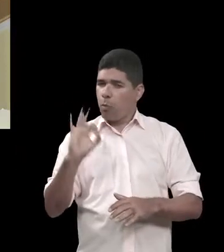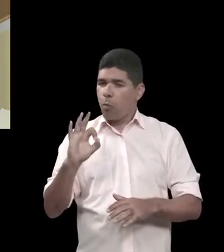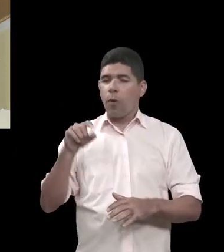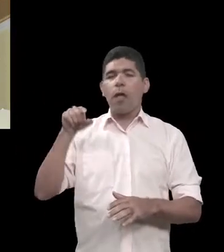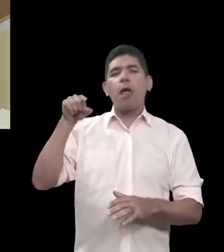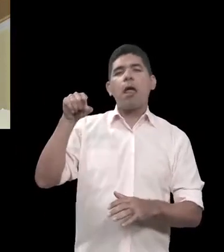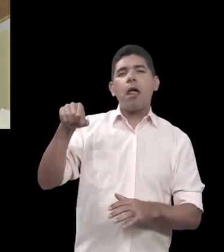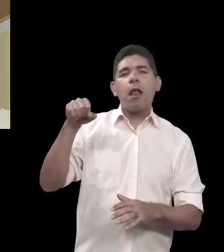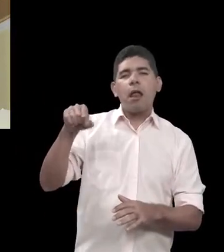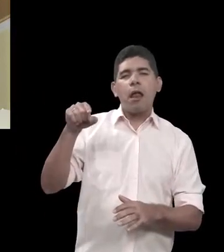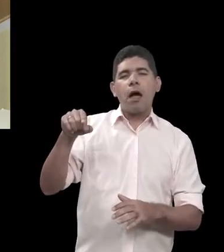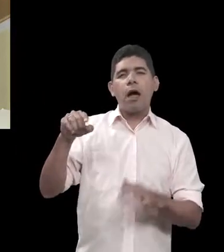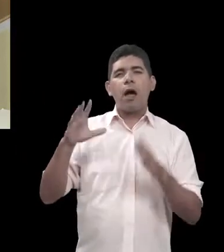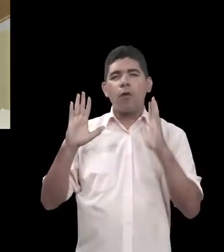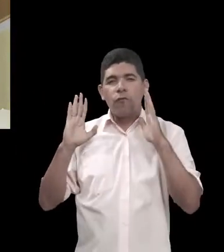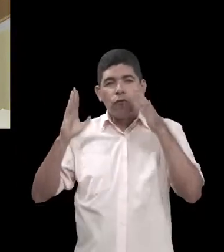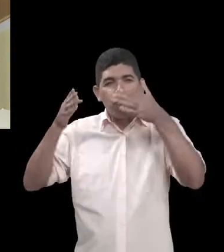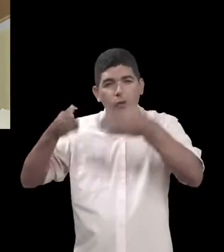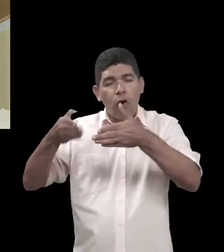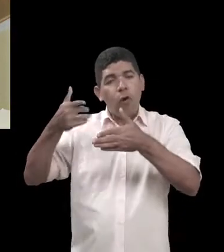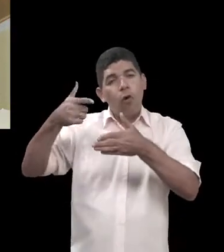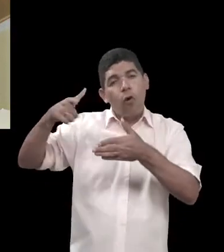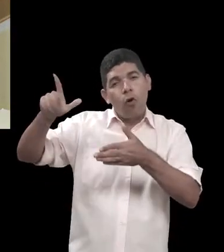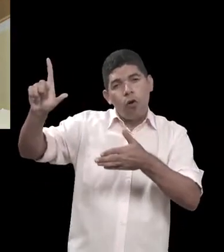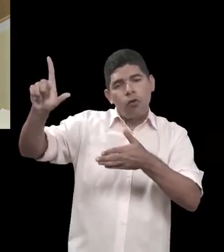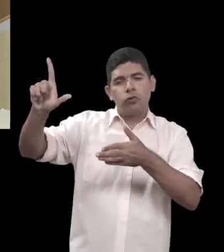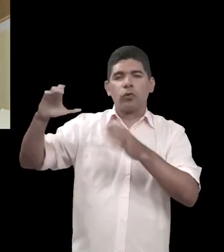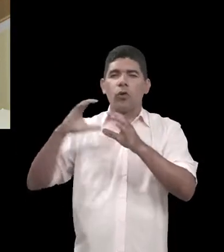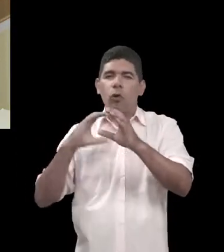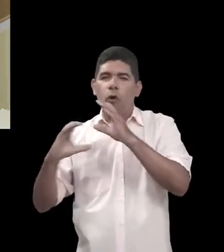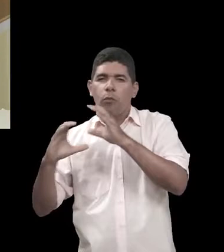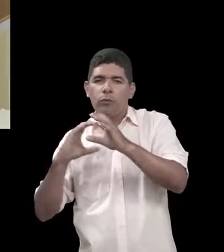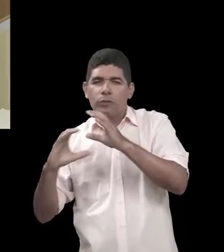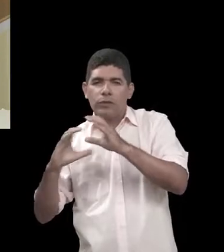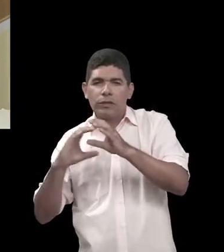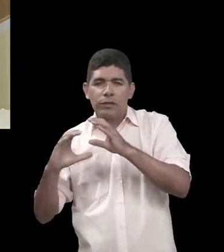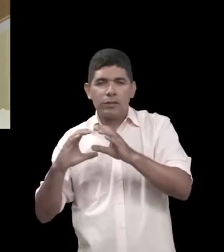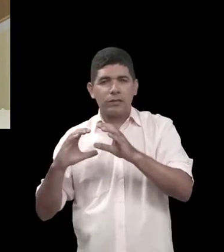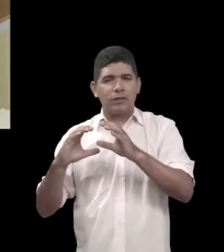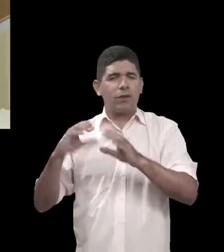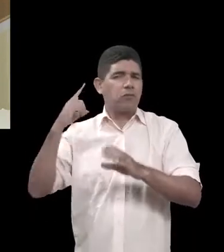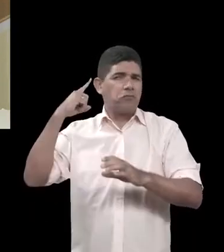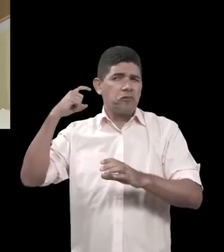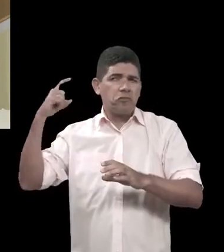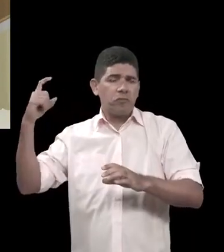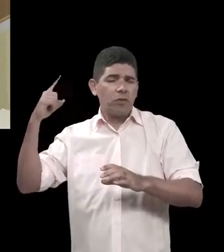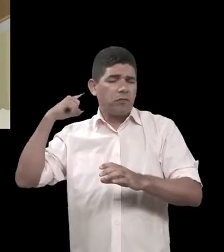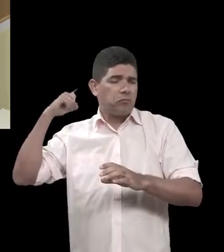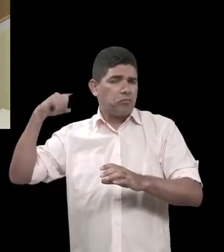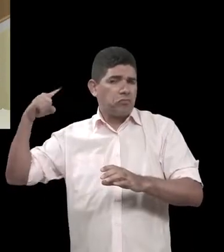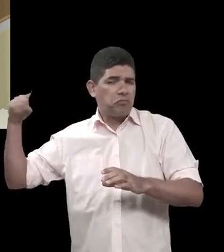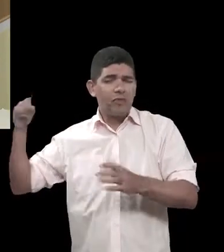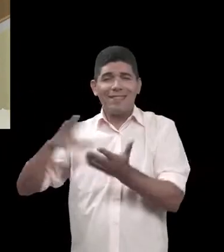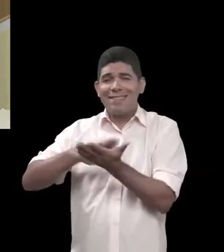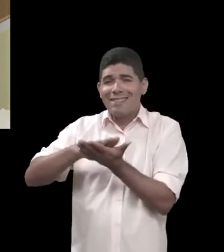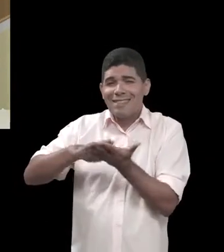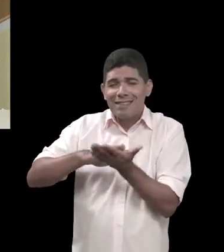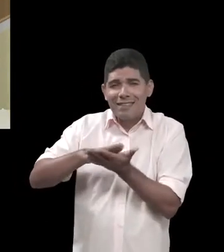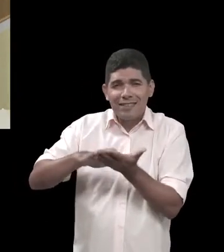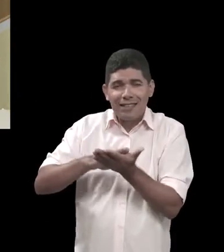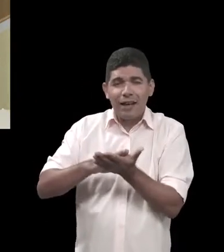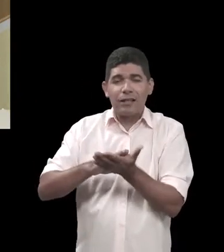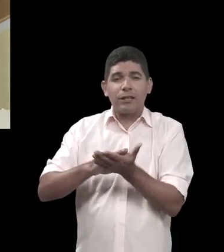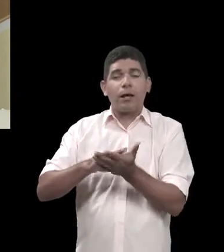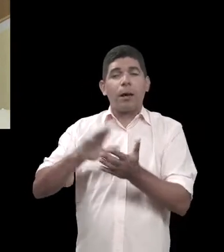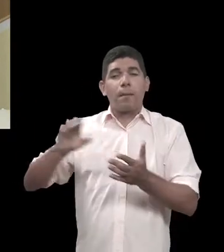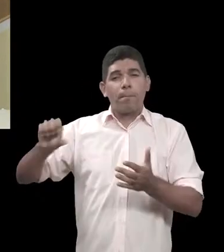não perdas meu técnica, aluno tem. Né? Isso não vai influenciar tanto no âmbito pedagógico quanto eu saber que ele é um usuário